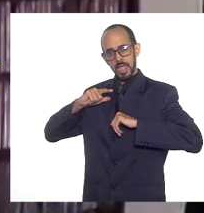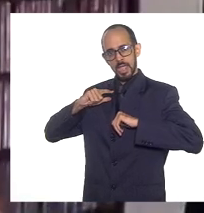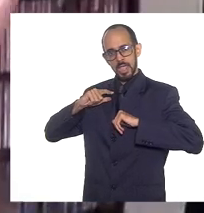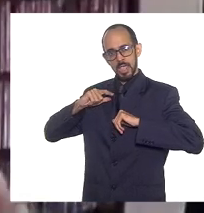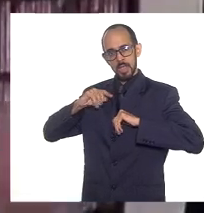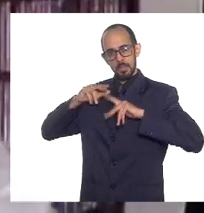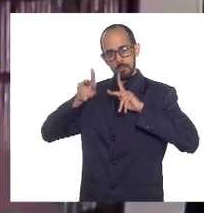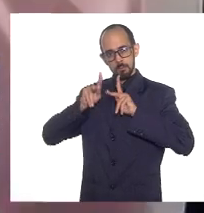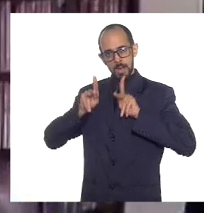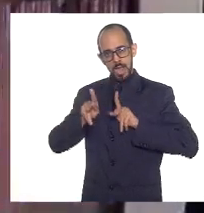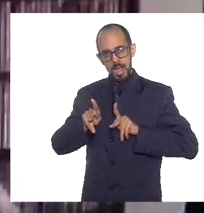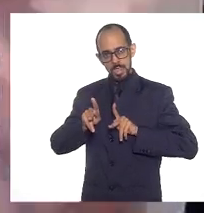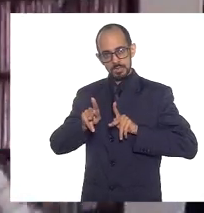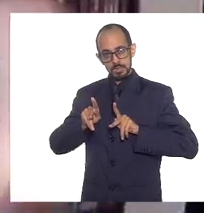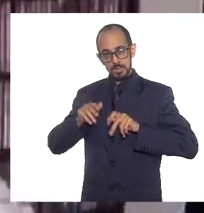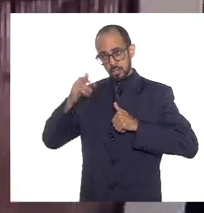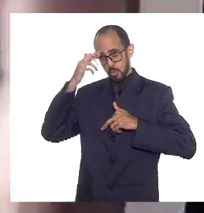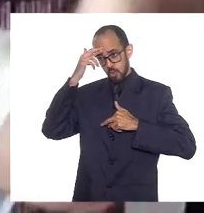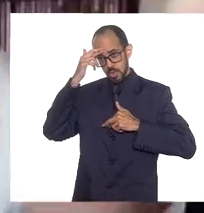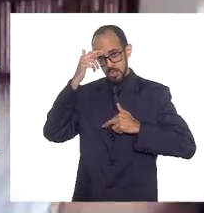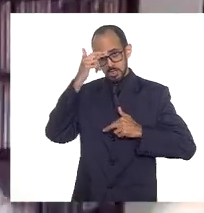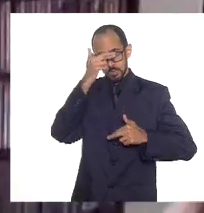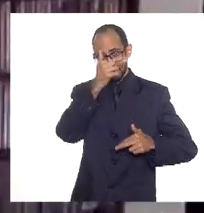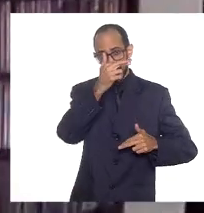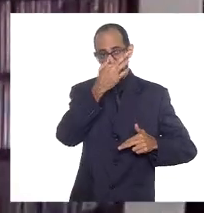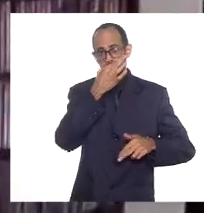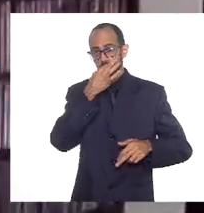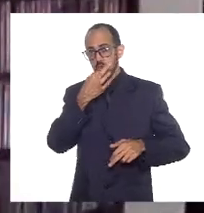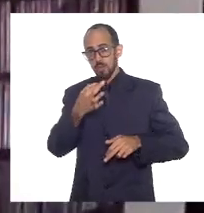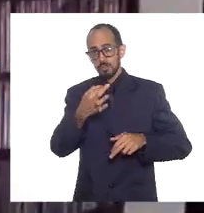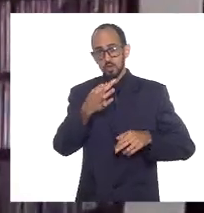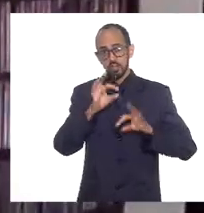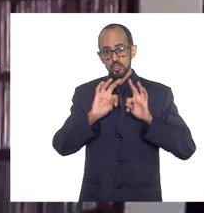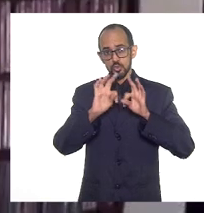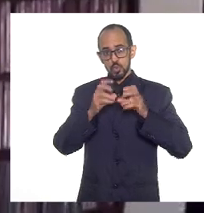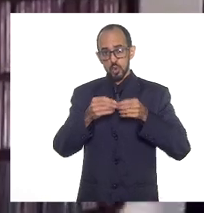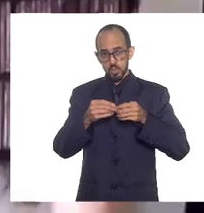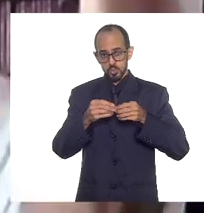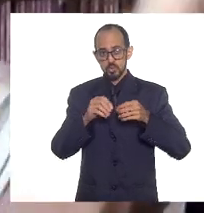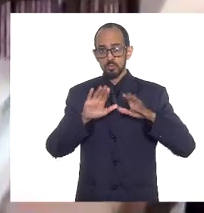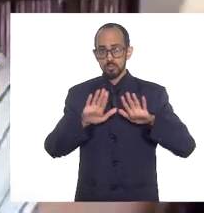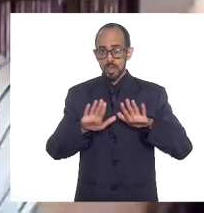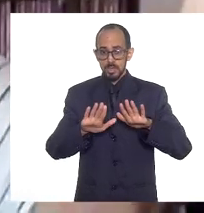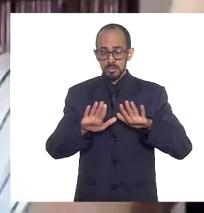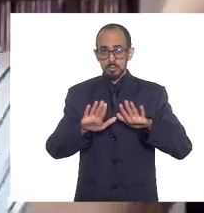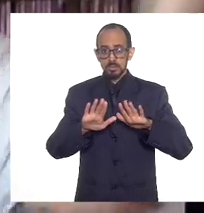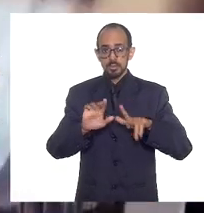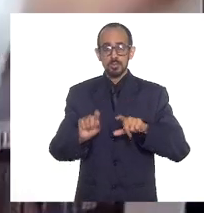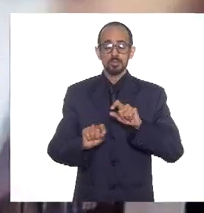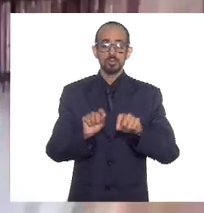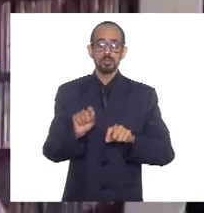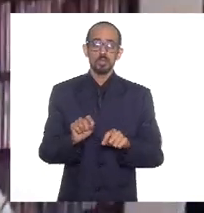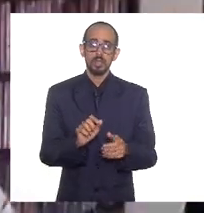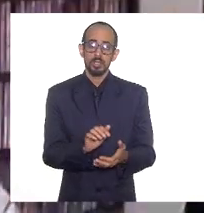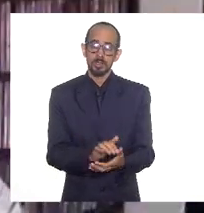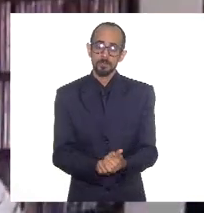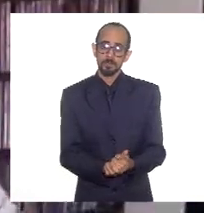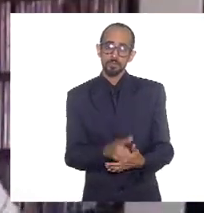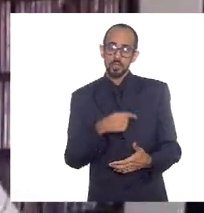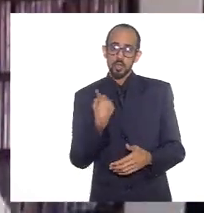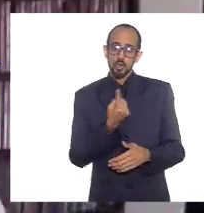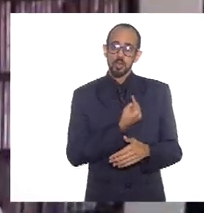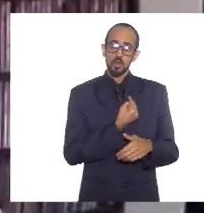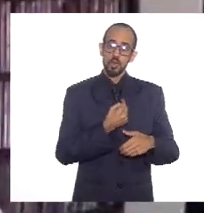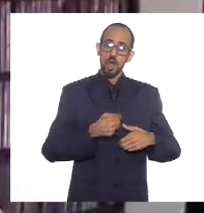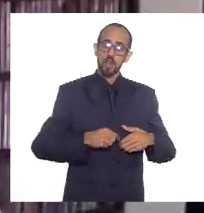pares, respeitando a diversidade das opiniões de todos, mas o nosso dever